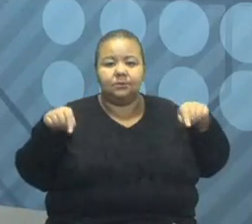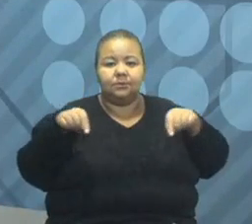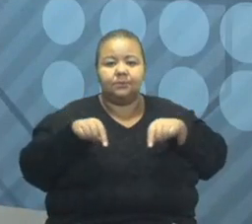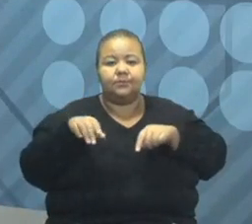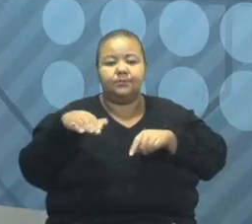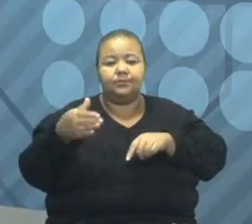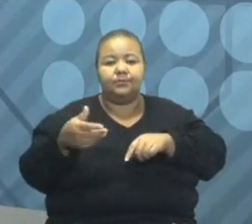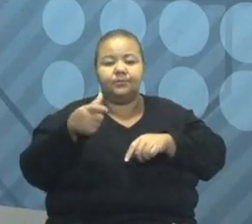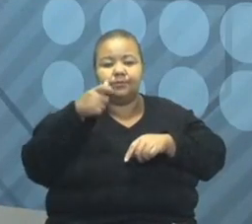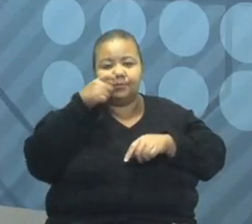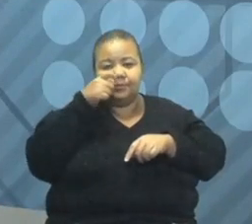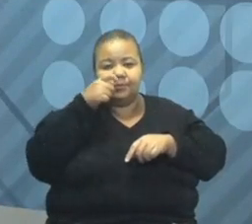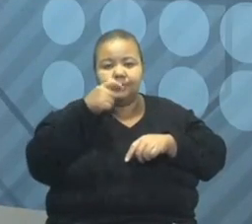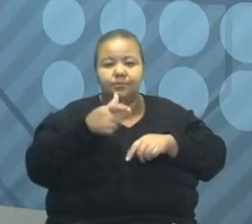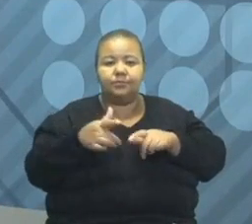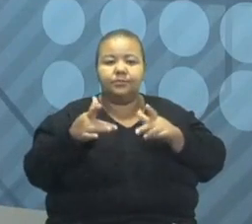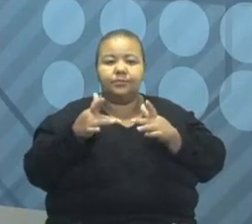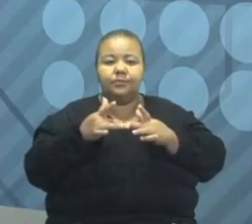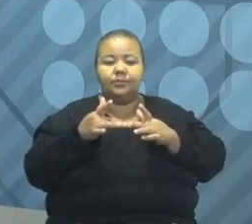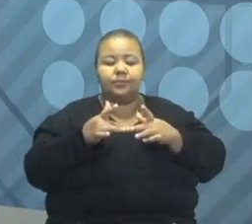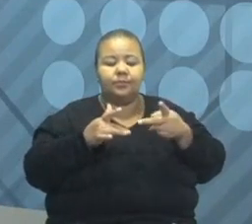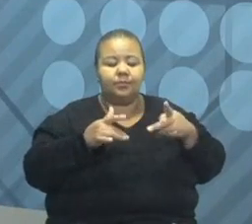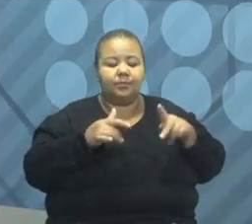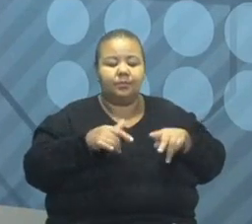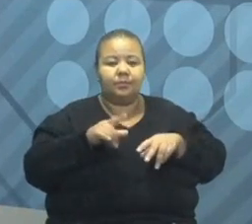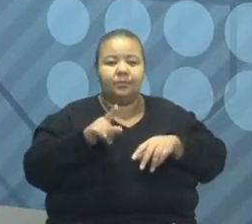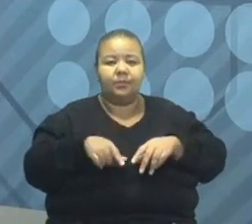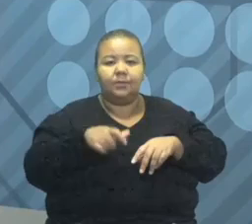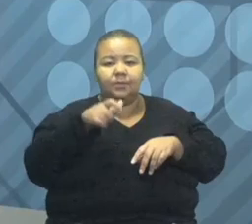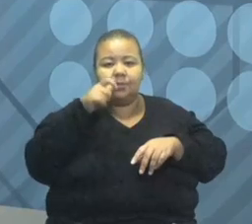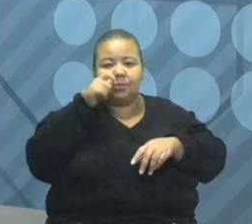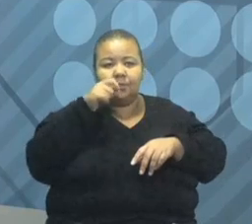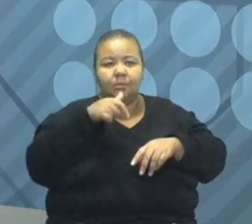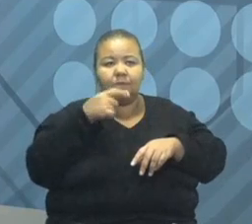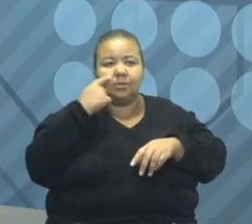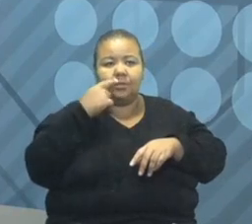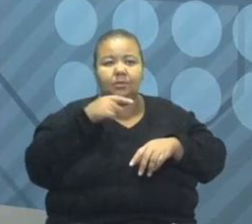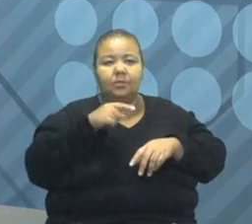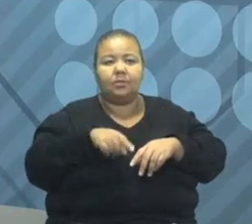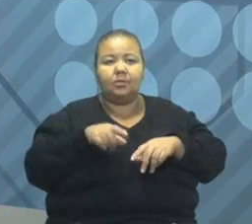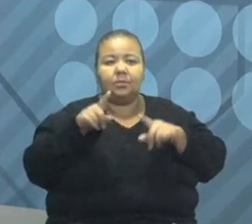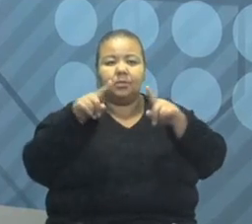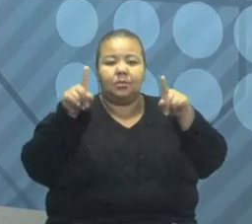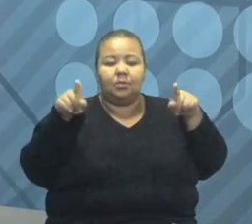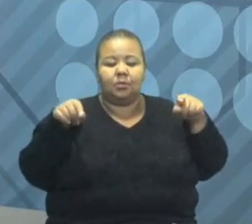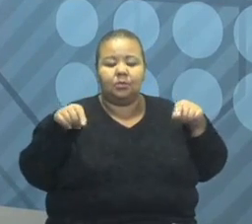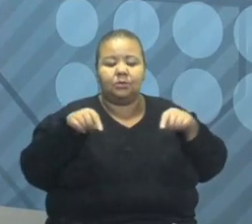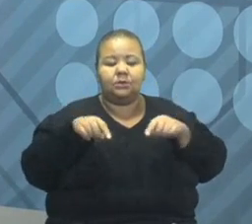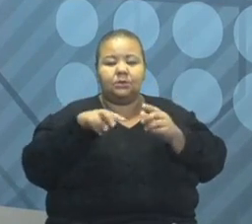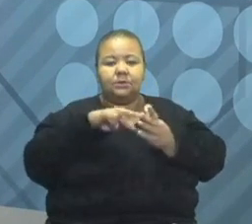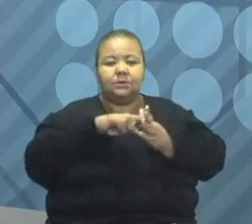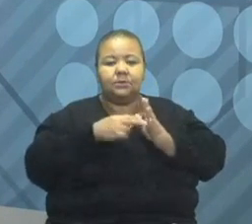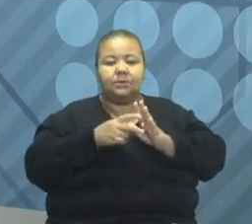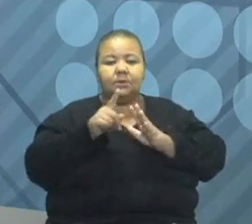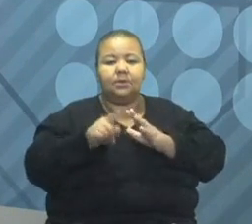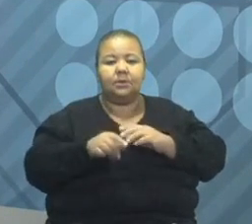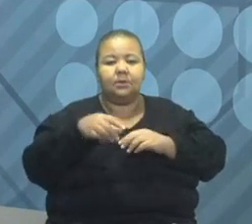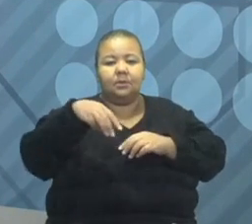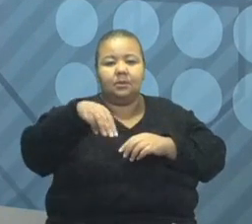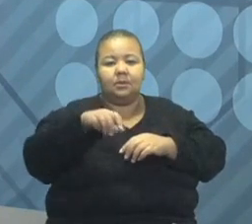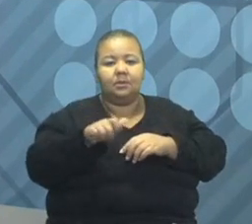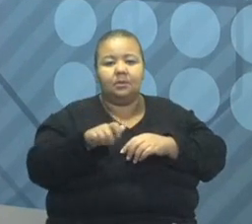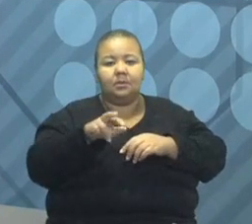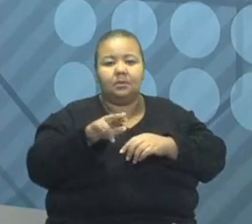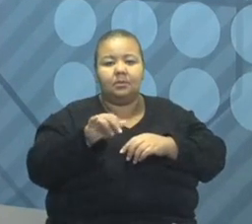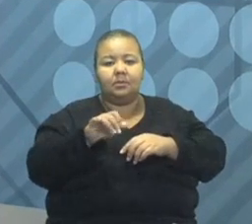vê, tendo contato com uma situação dessa, se você bater o olho e viu lá colchete, então nós estamos trabalhando como a matriz,